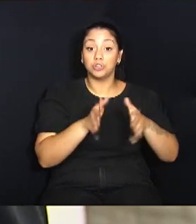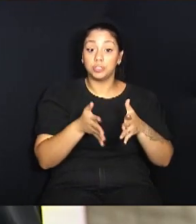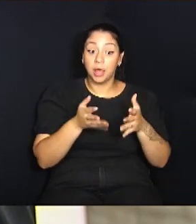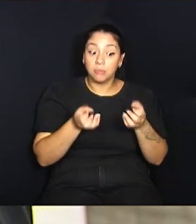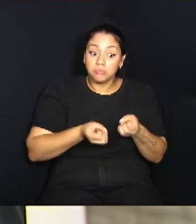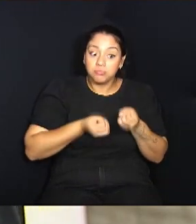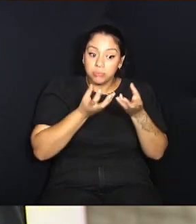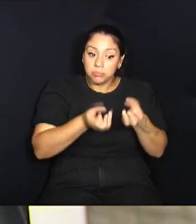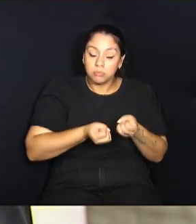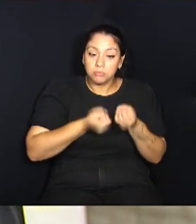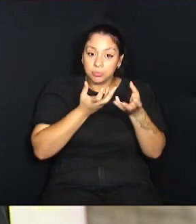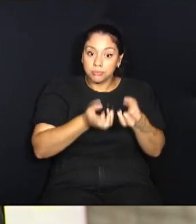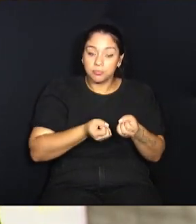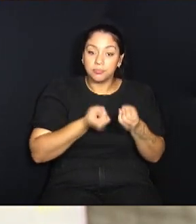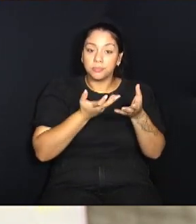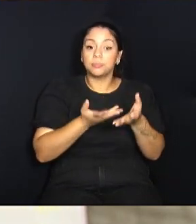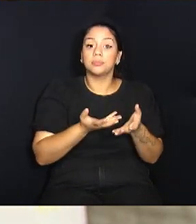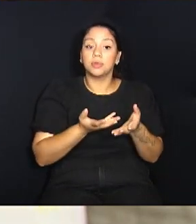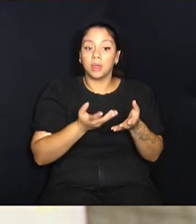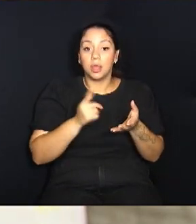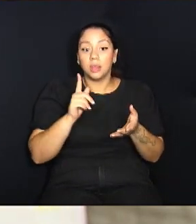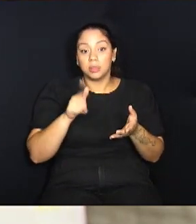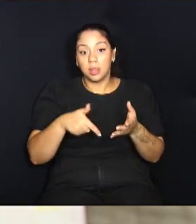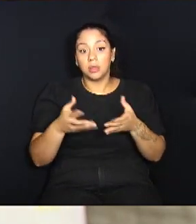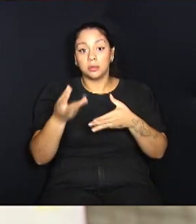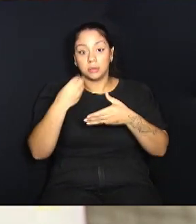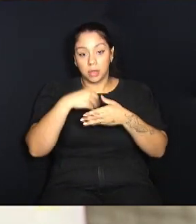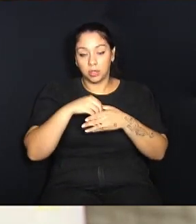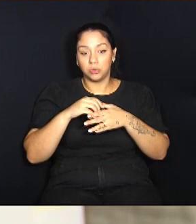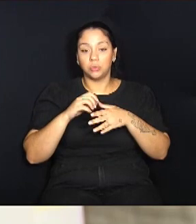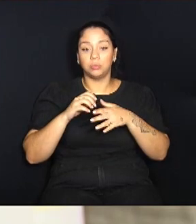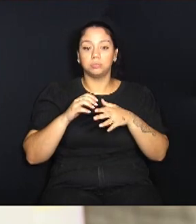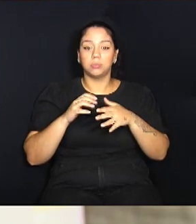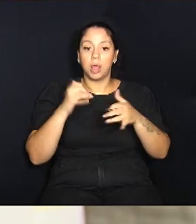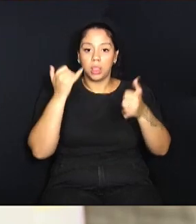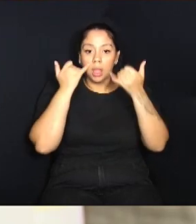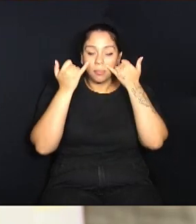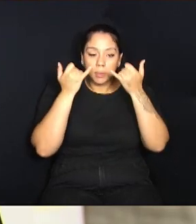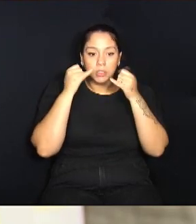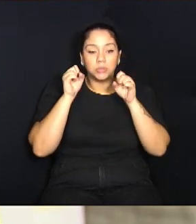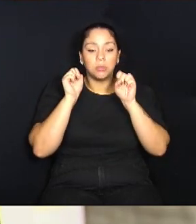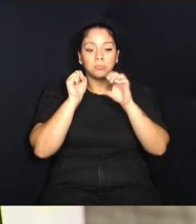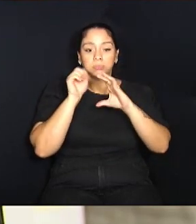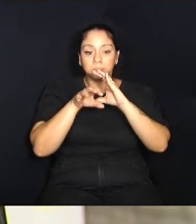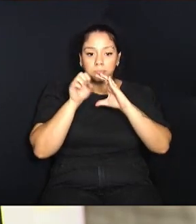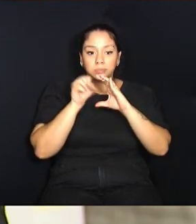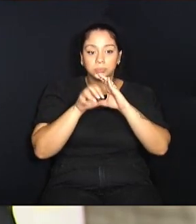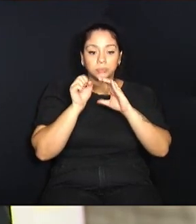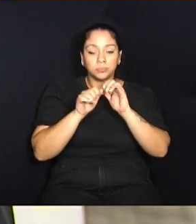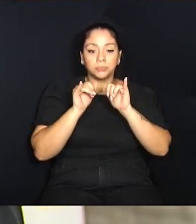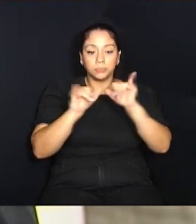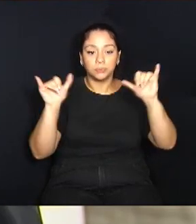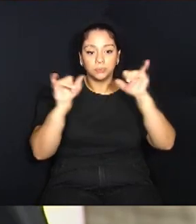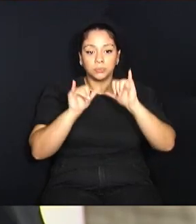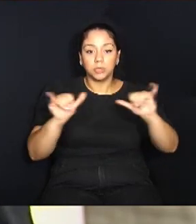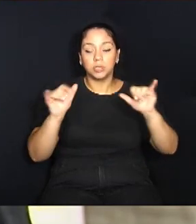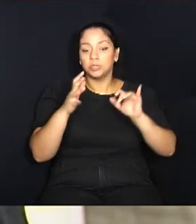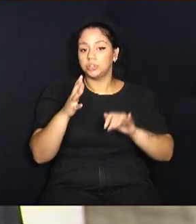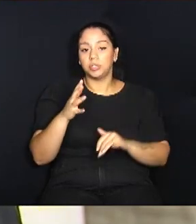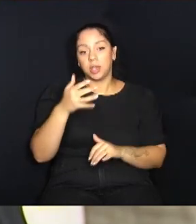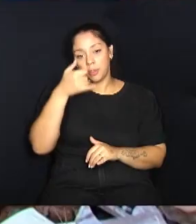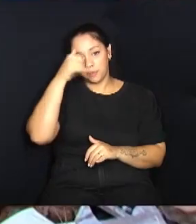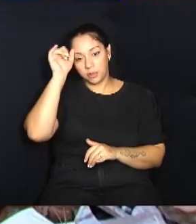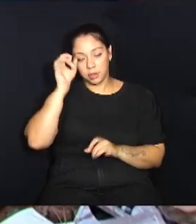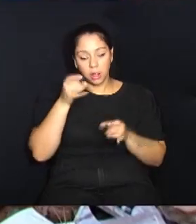inclusive com material didático e veiculado dentro da mídia, que a conscientização da necessidade de não fazer esse descarte de